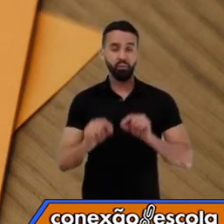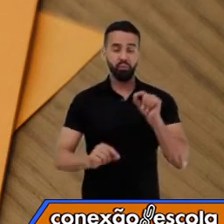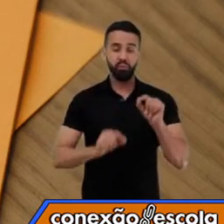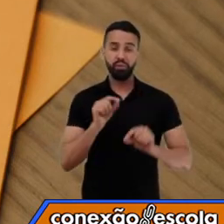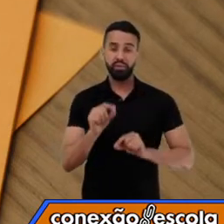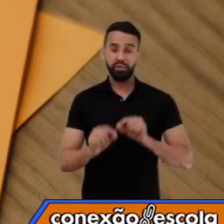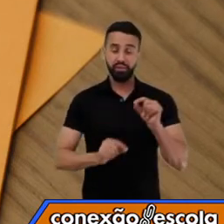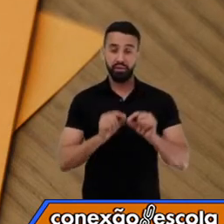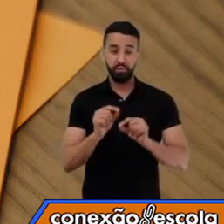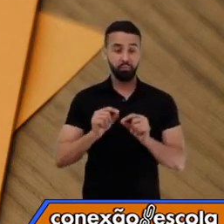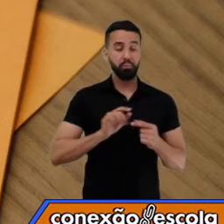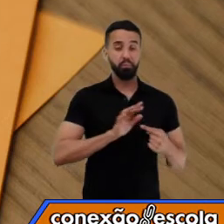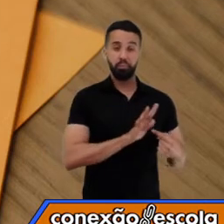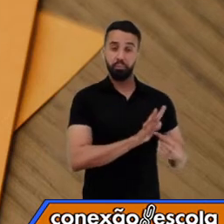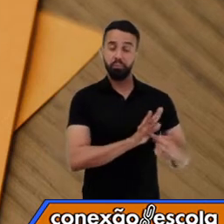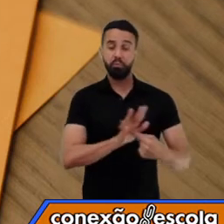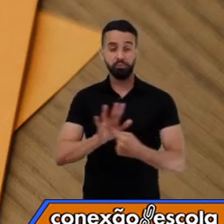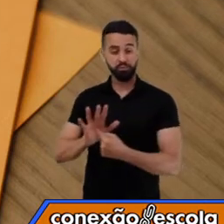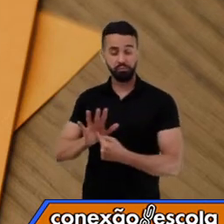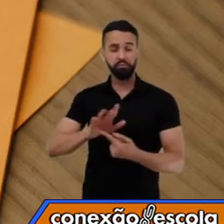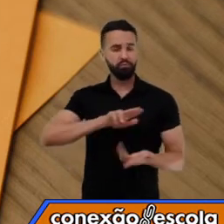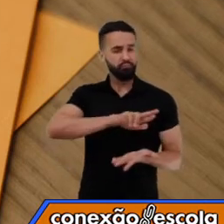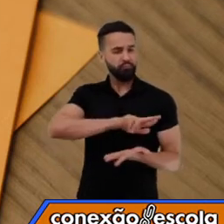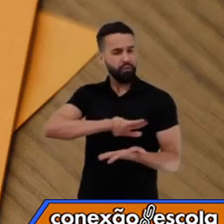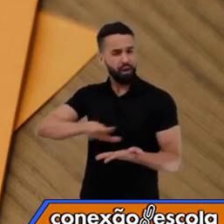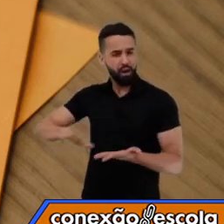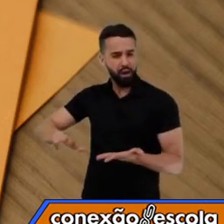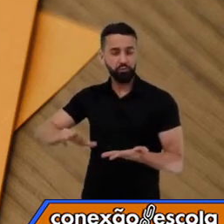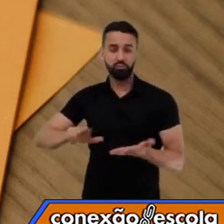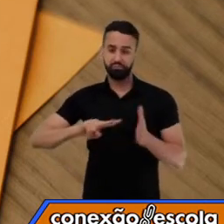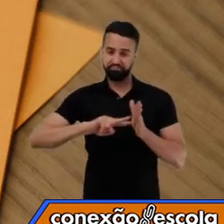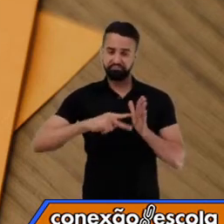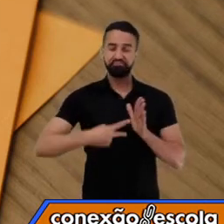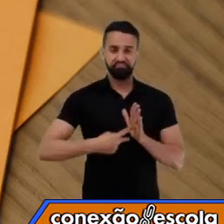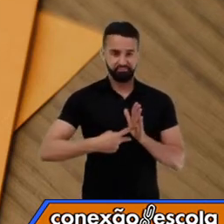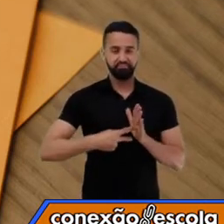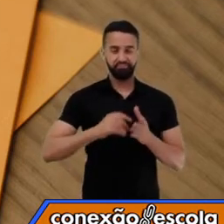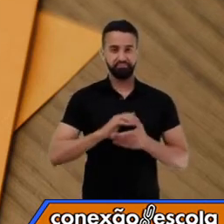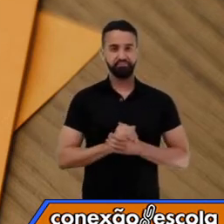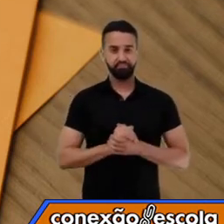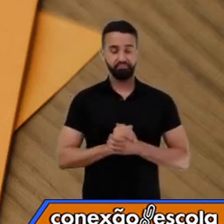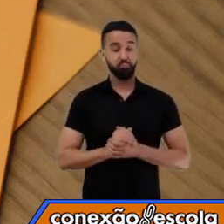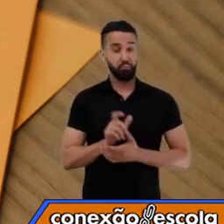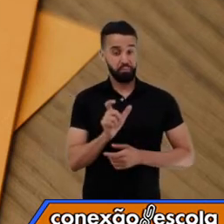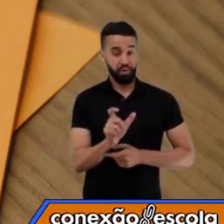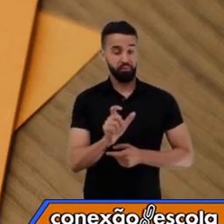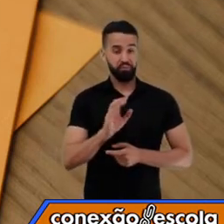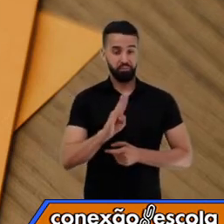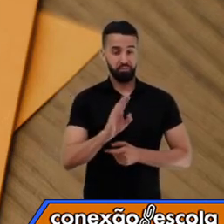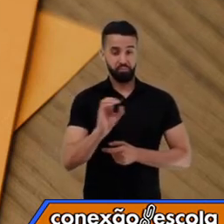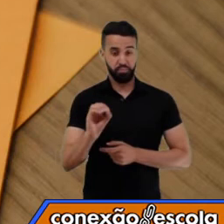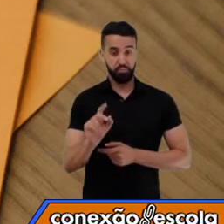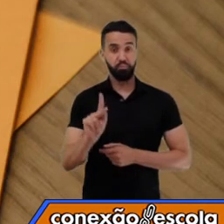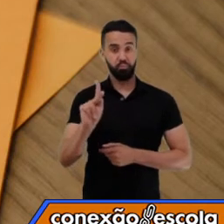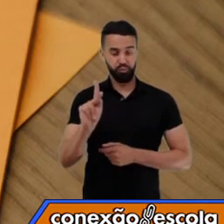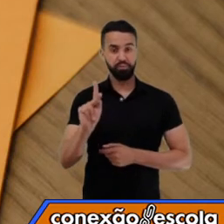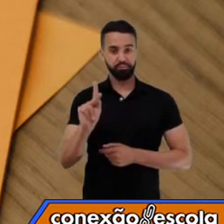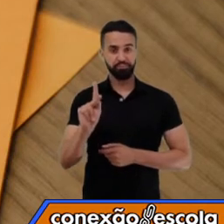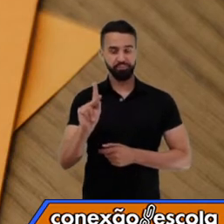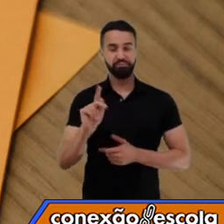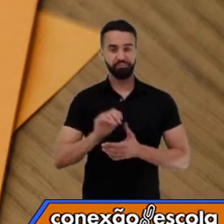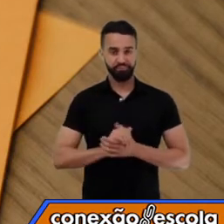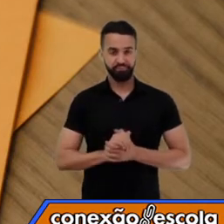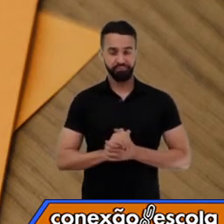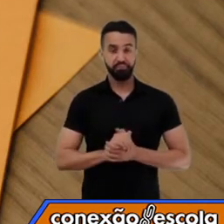de apresentar vários significados eu tô com aqui com a palavra Boo é